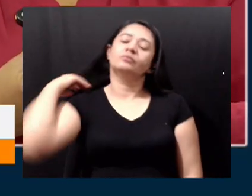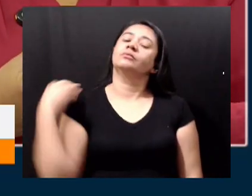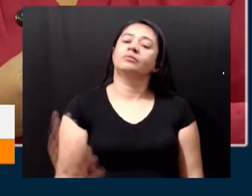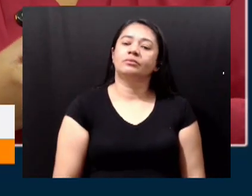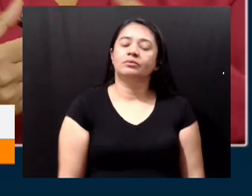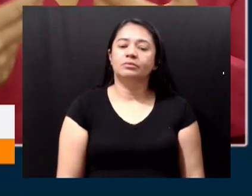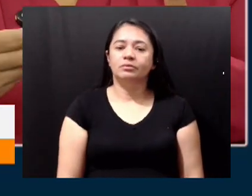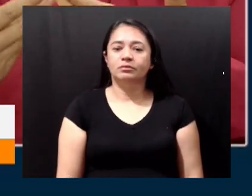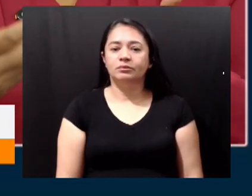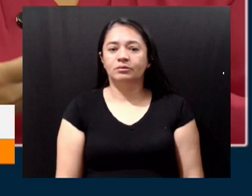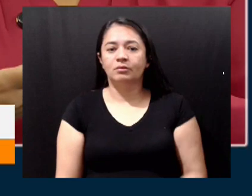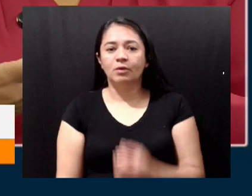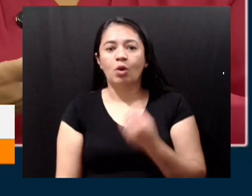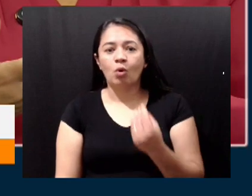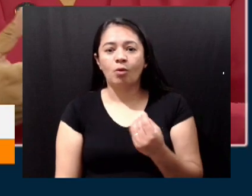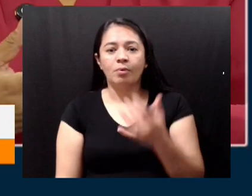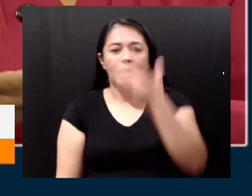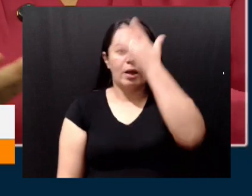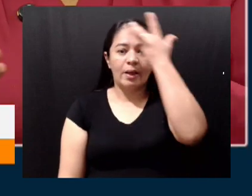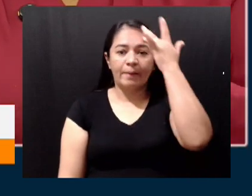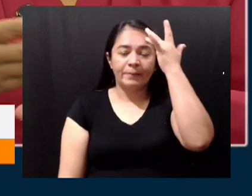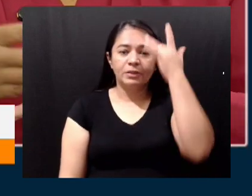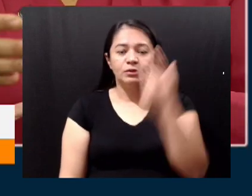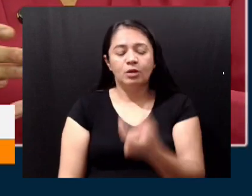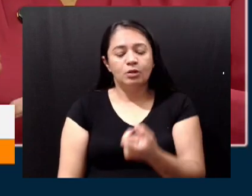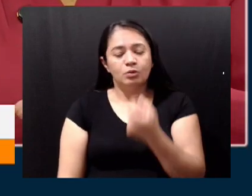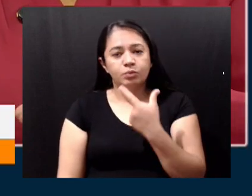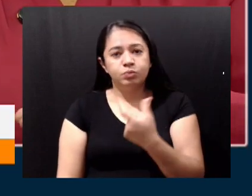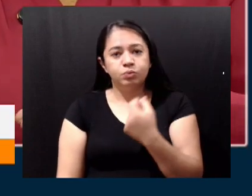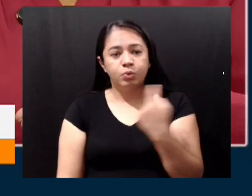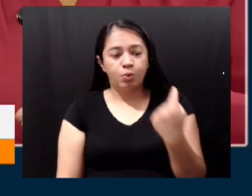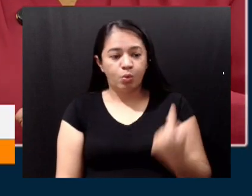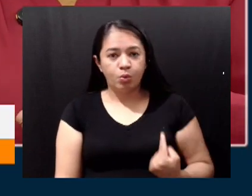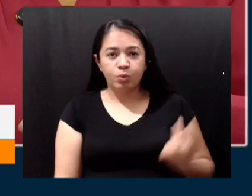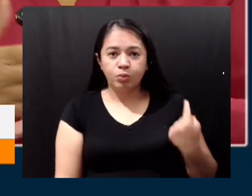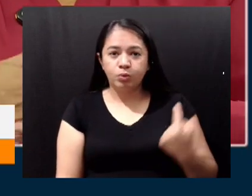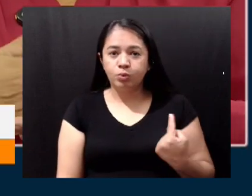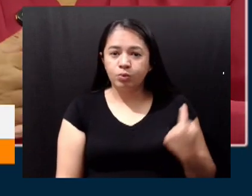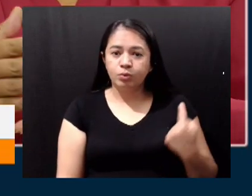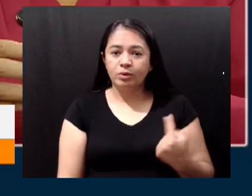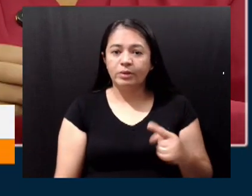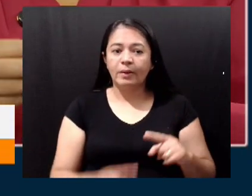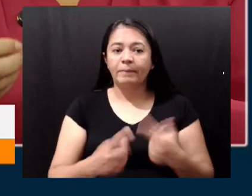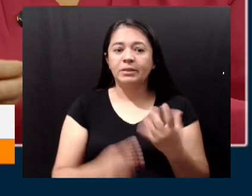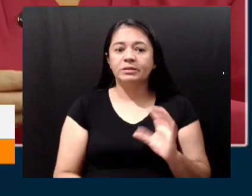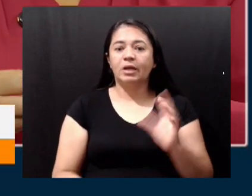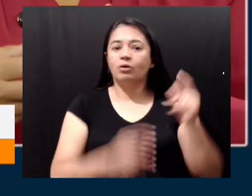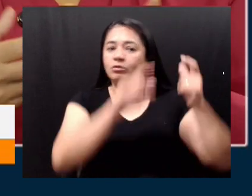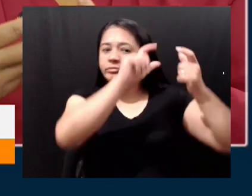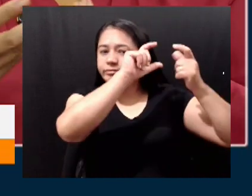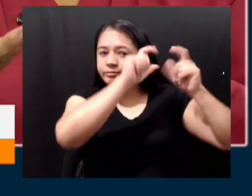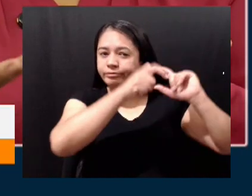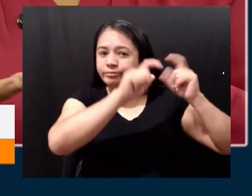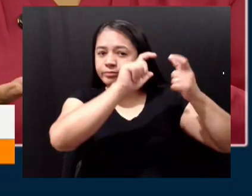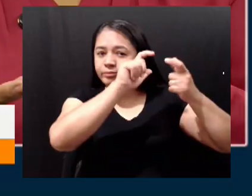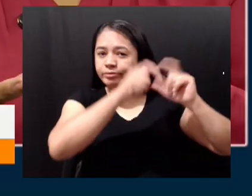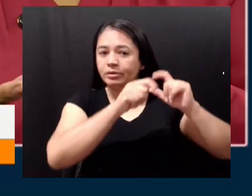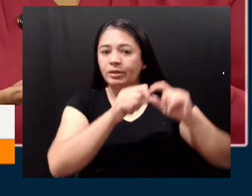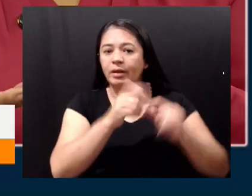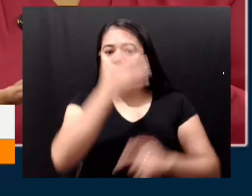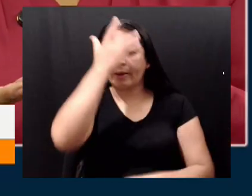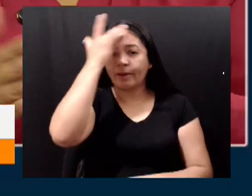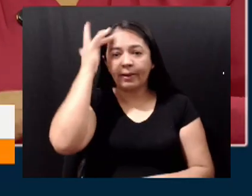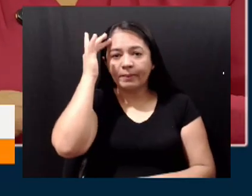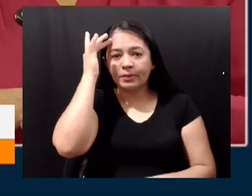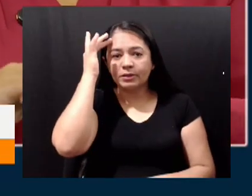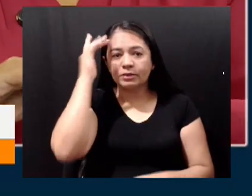pessoas da automedicação e que causa o transtorno, né, que a gente fala que são pessoas